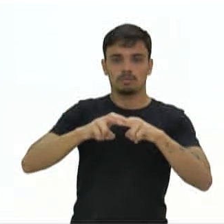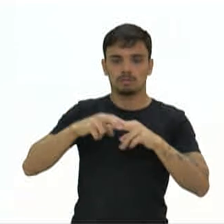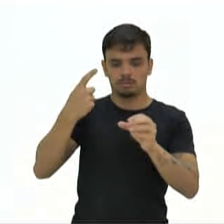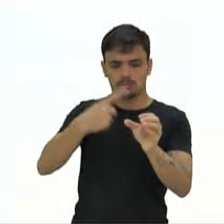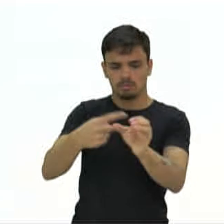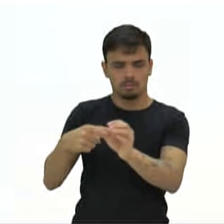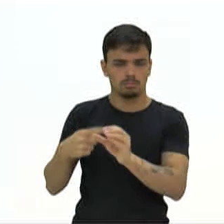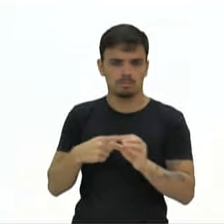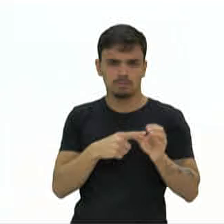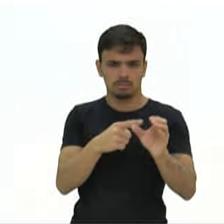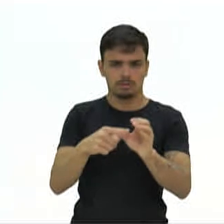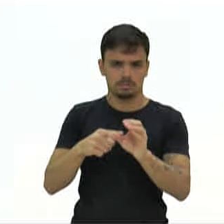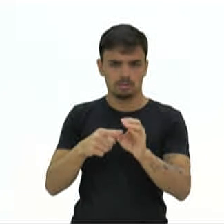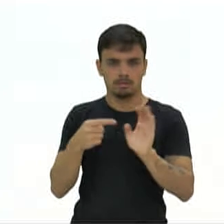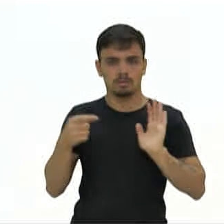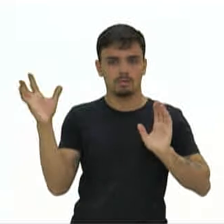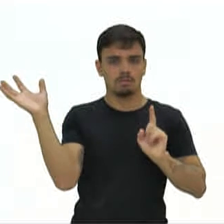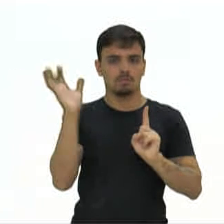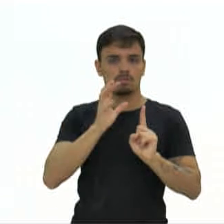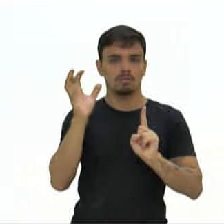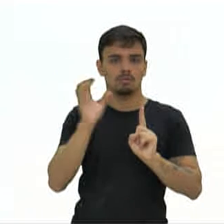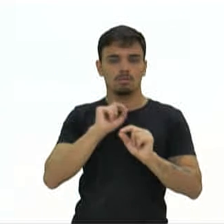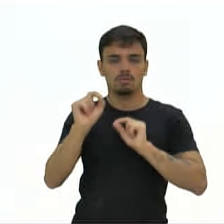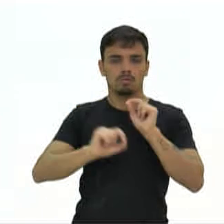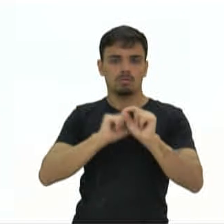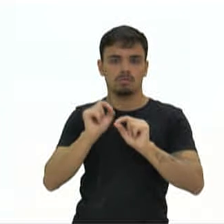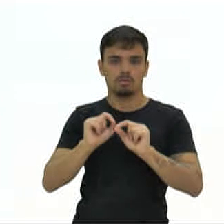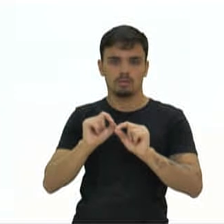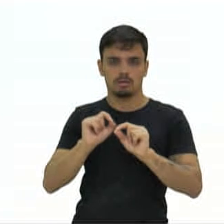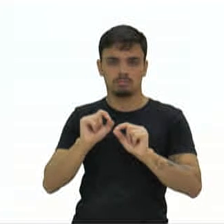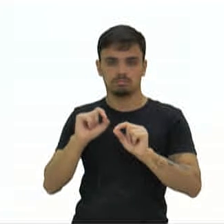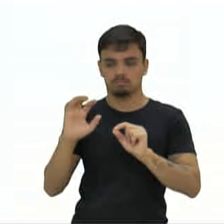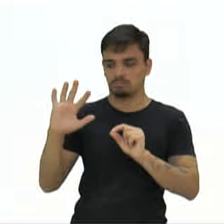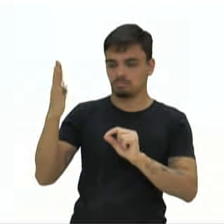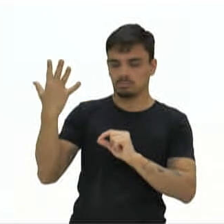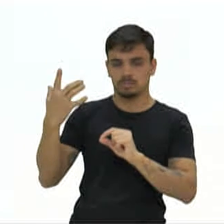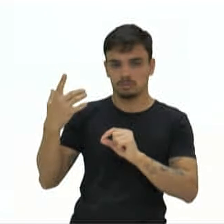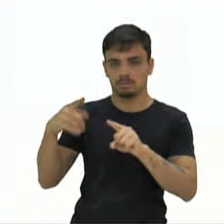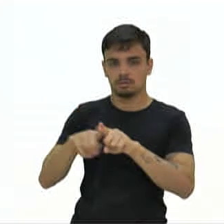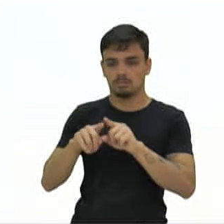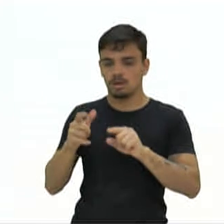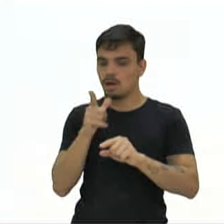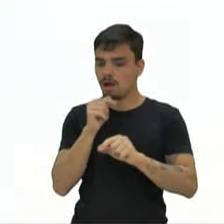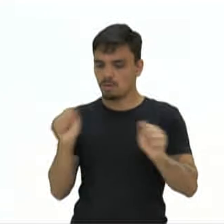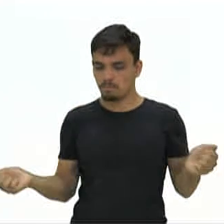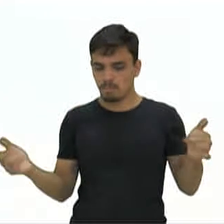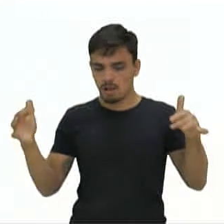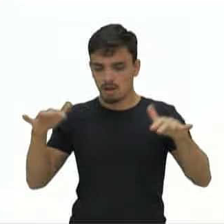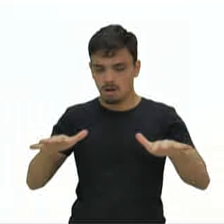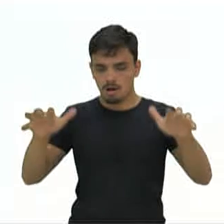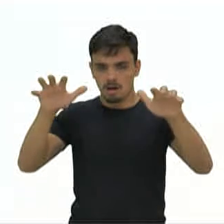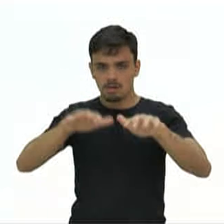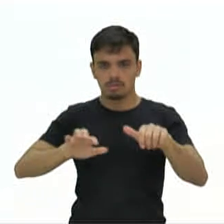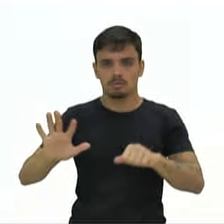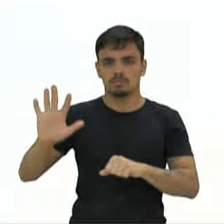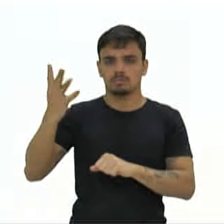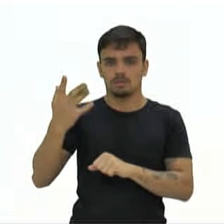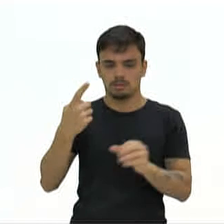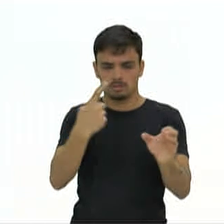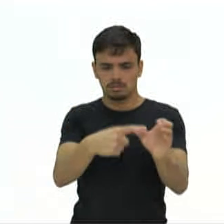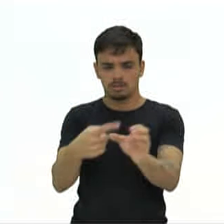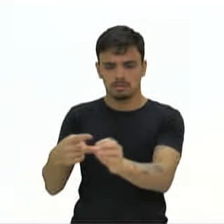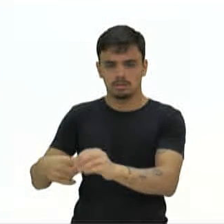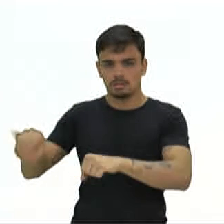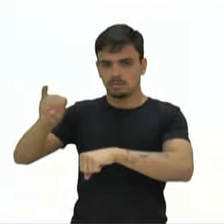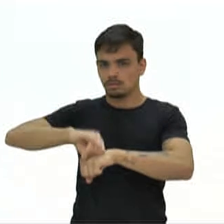urbanização que influenciam a frequência e a magnitude das enchentes que ocorrem nas grandes centros